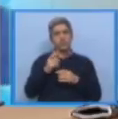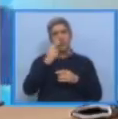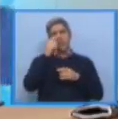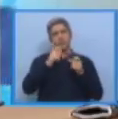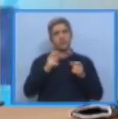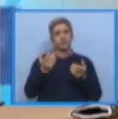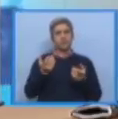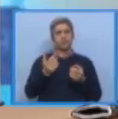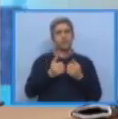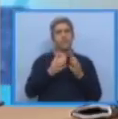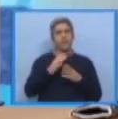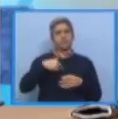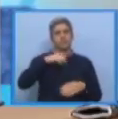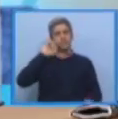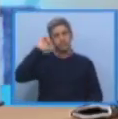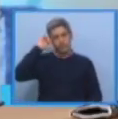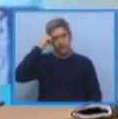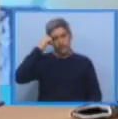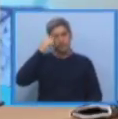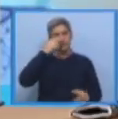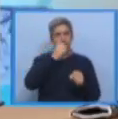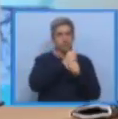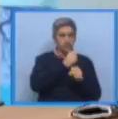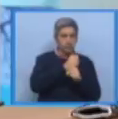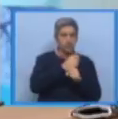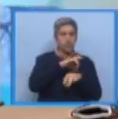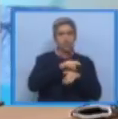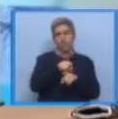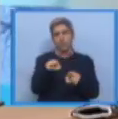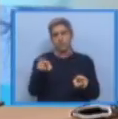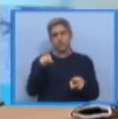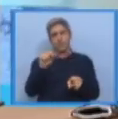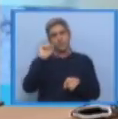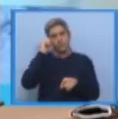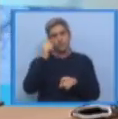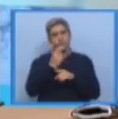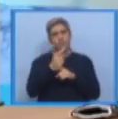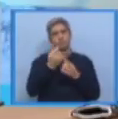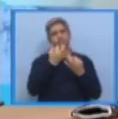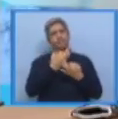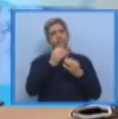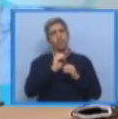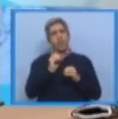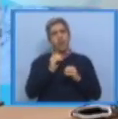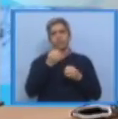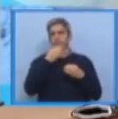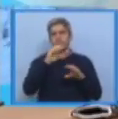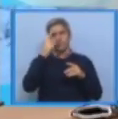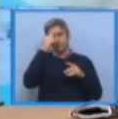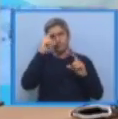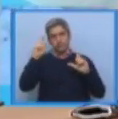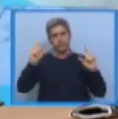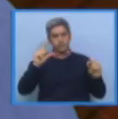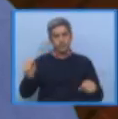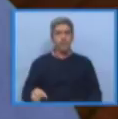é? Porque todos ficamos prejudicados. São as pessoas que trabalham e também os doentes que acabam por ficar privados dos cuidados necessários por parte dos profissionais